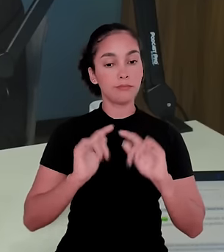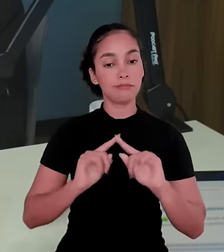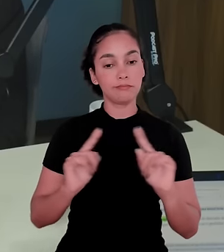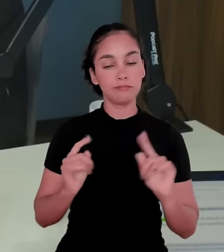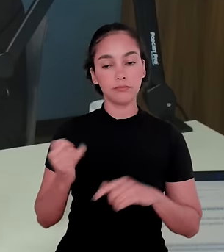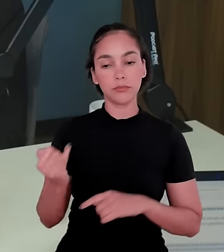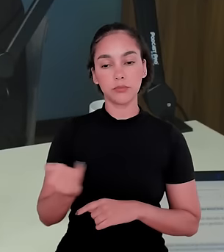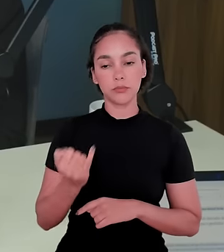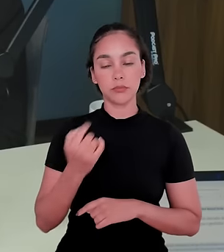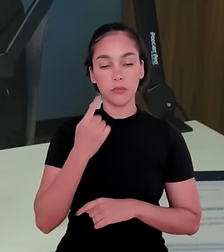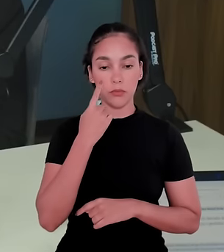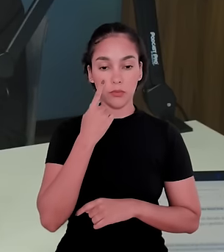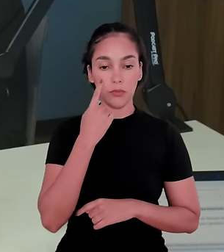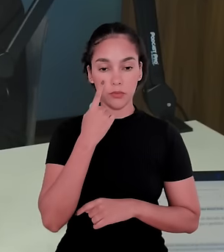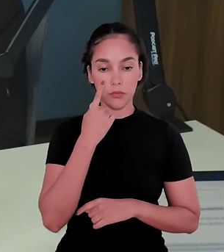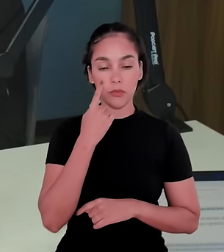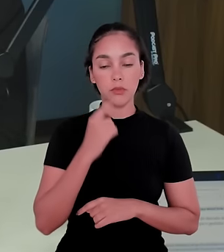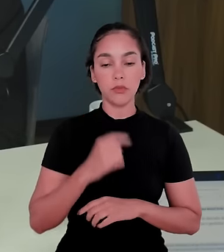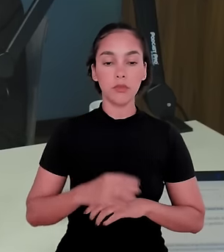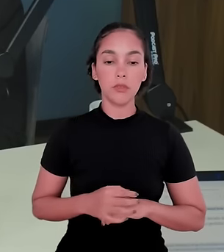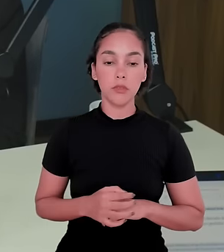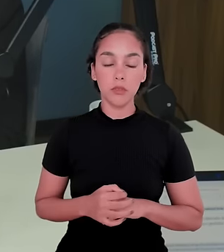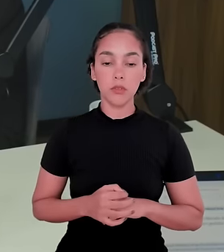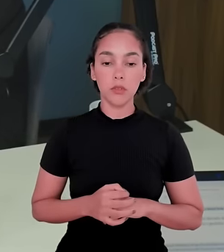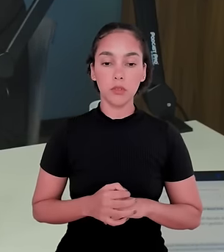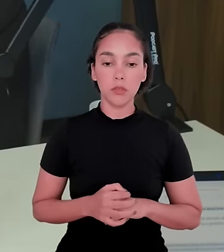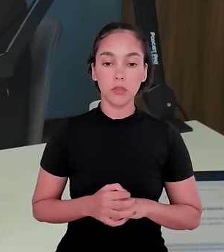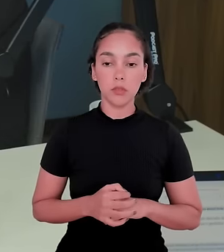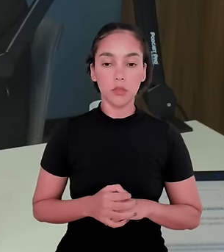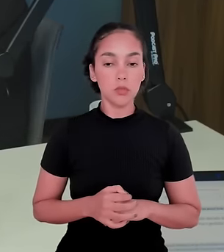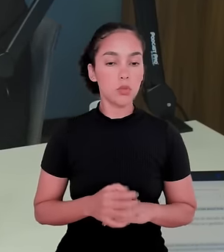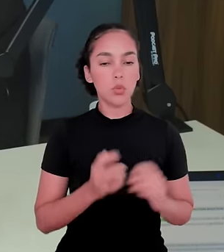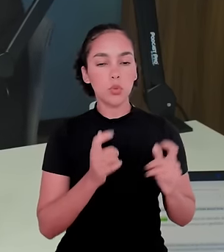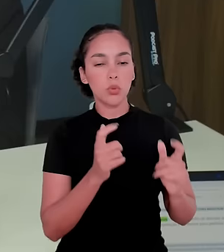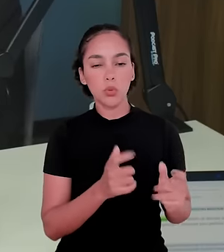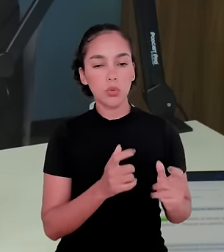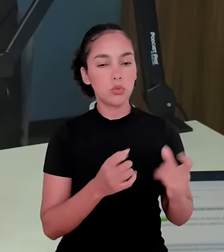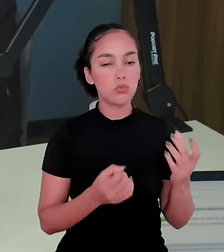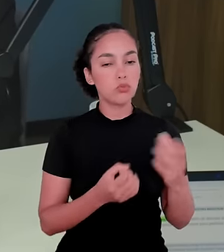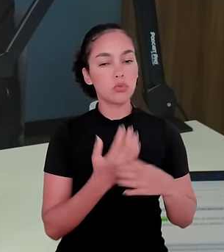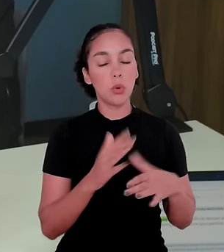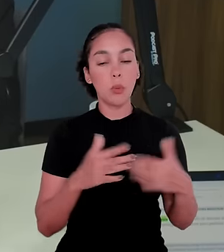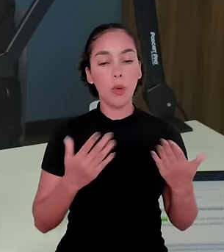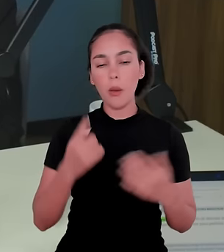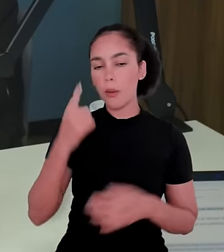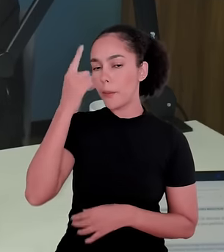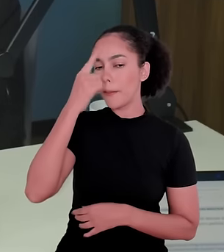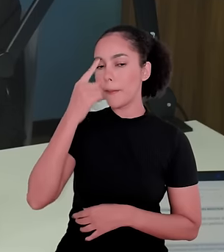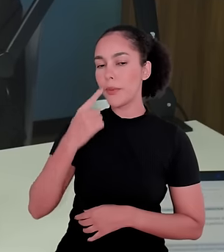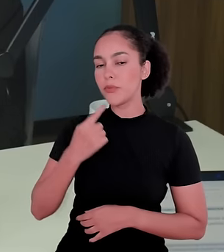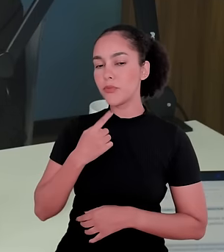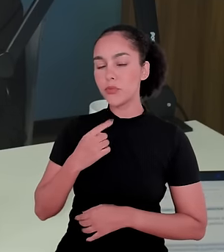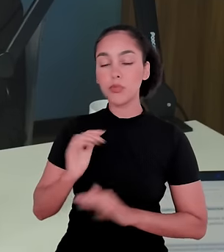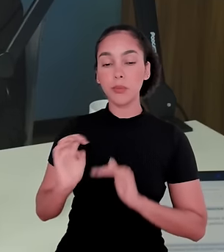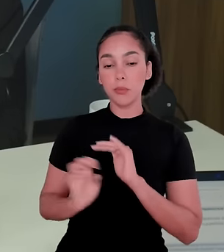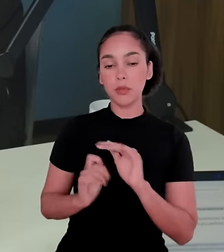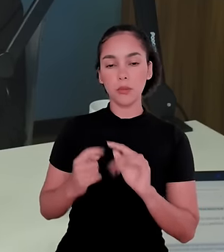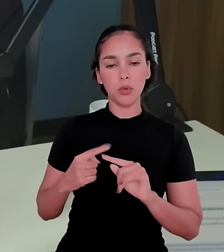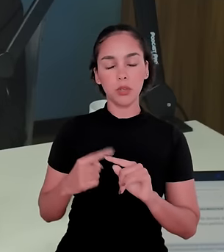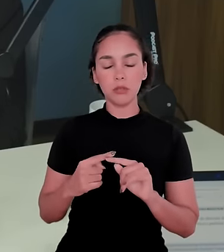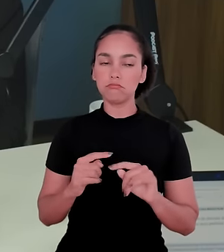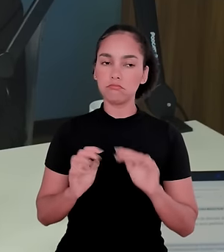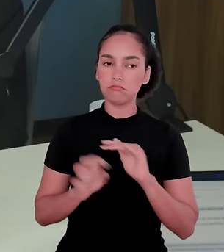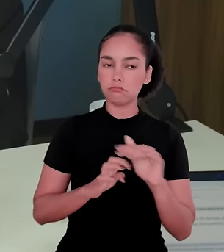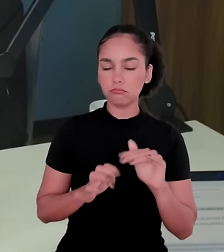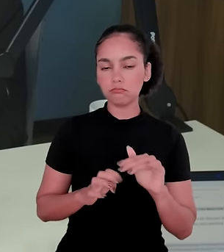importante realmente verificar n de onde vem qual o perfil dessa empresa porque se for uma empresa idônea e você